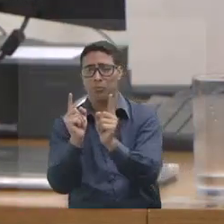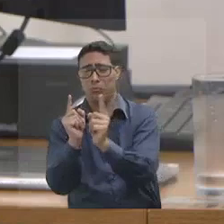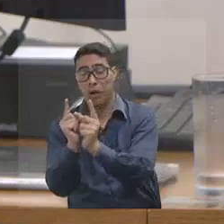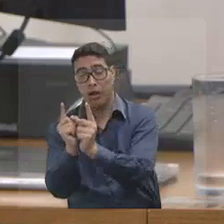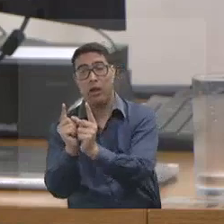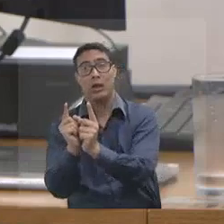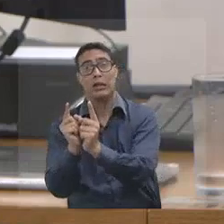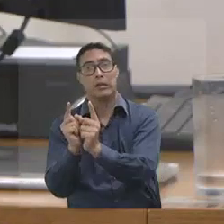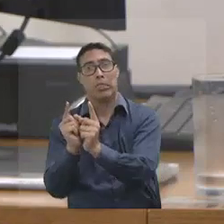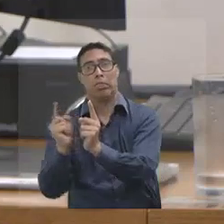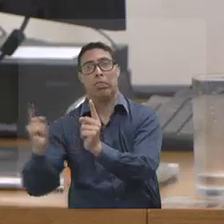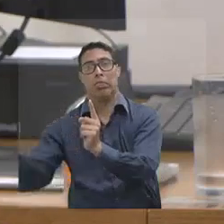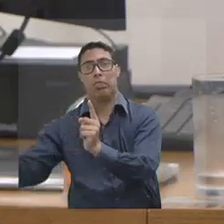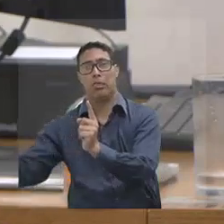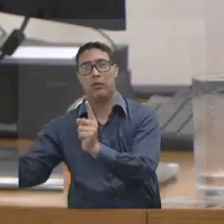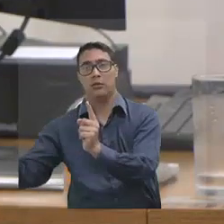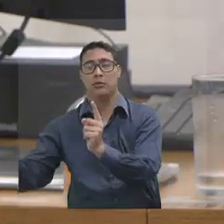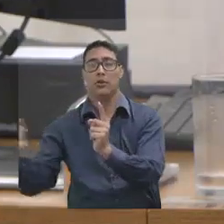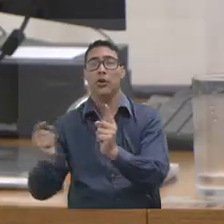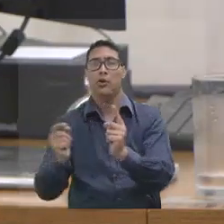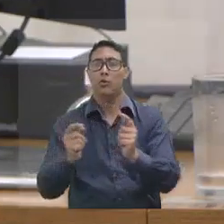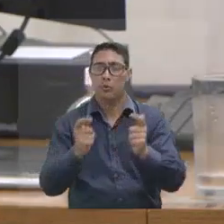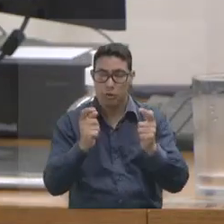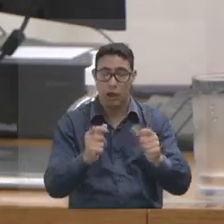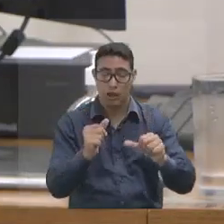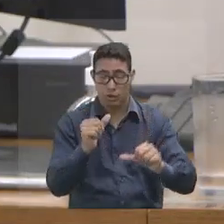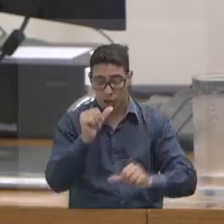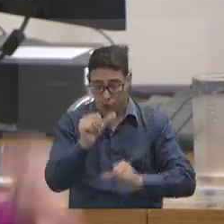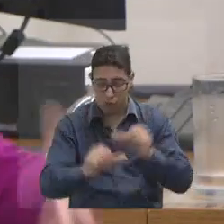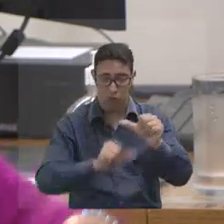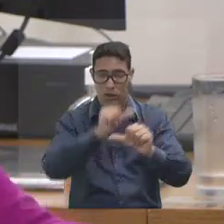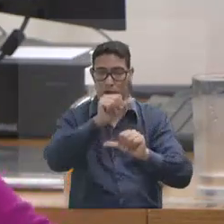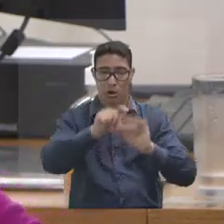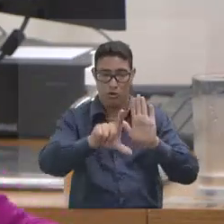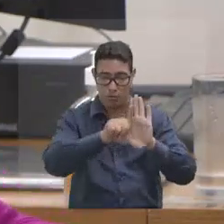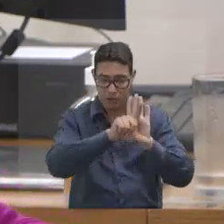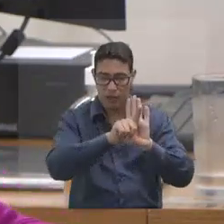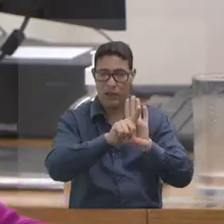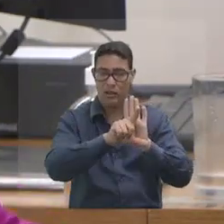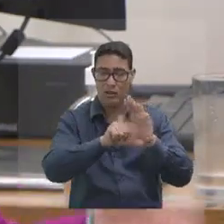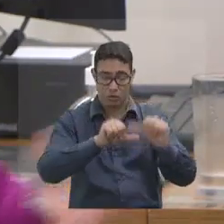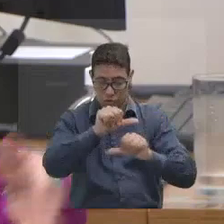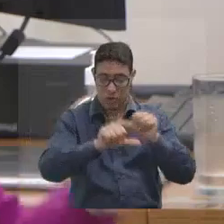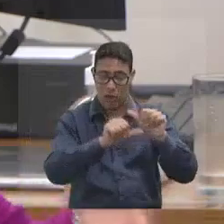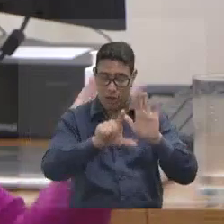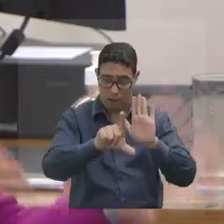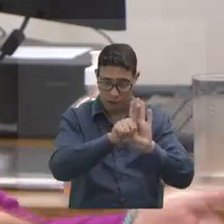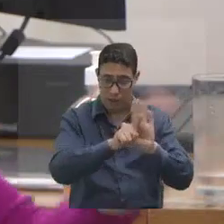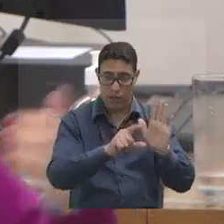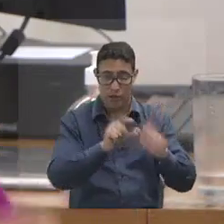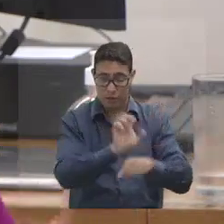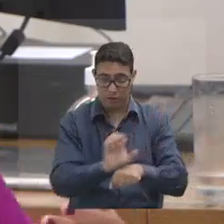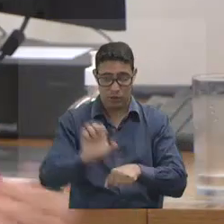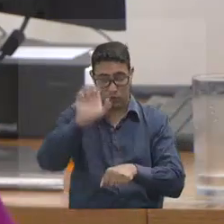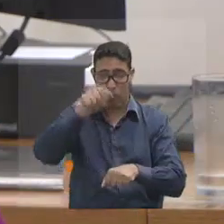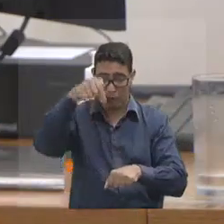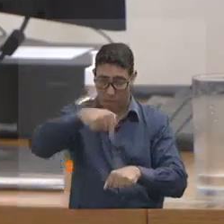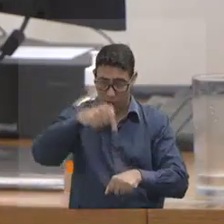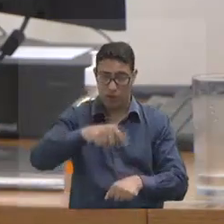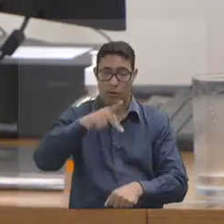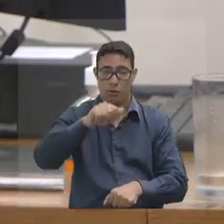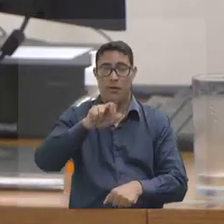repartição o lugar de alterar o que uma lei estadual propõe é o Parlamento Mineiro Então se o governo tinha essa avaliação